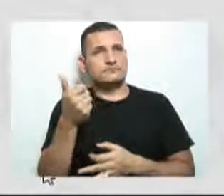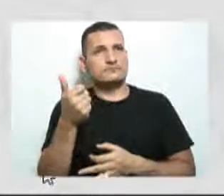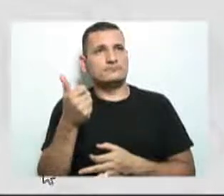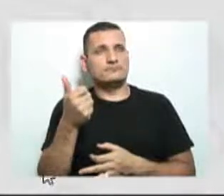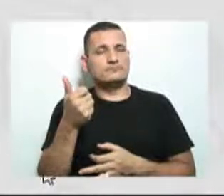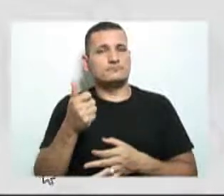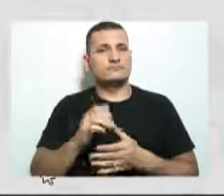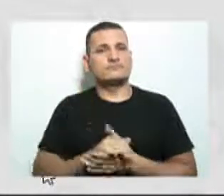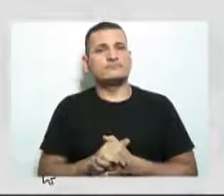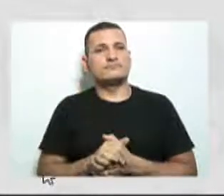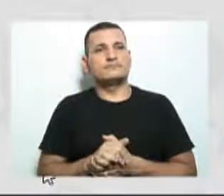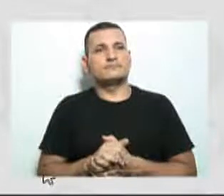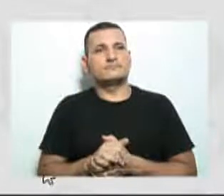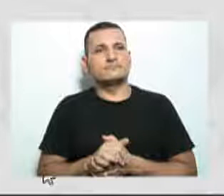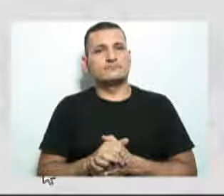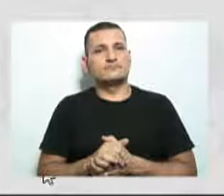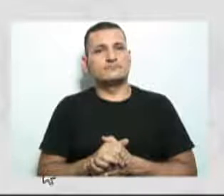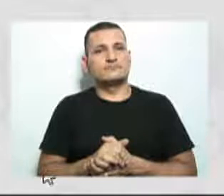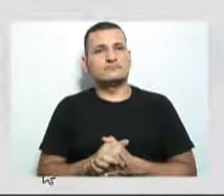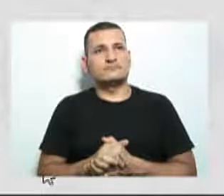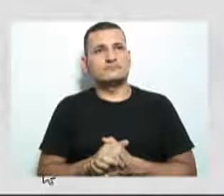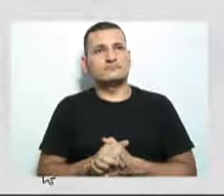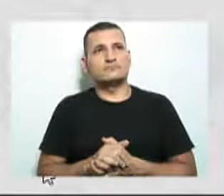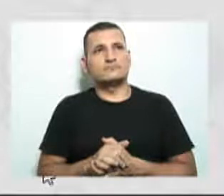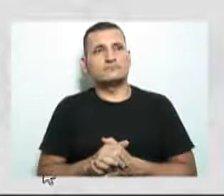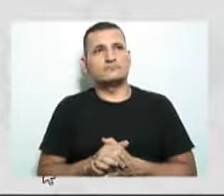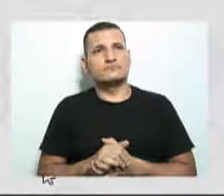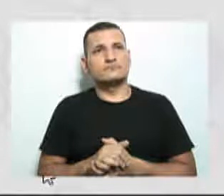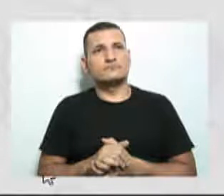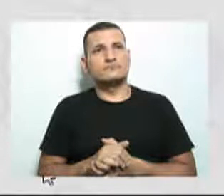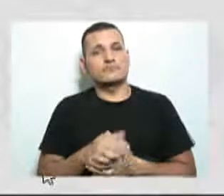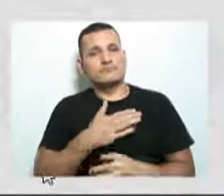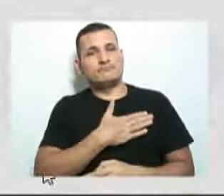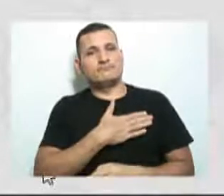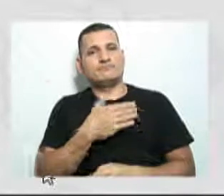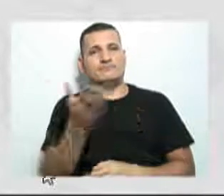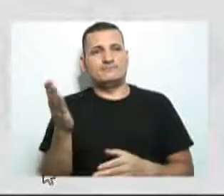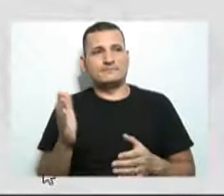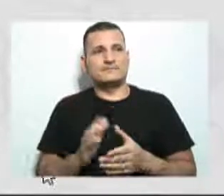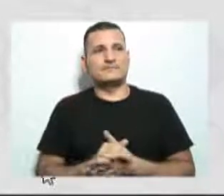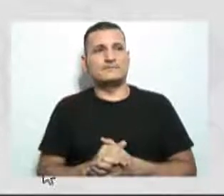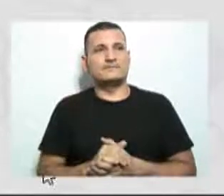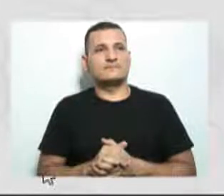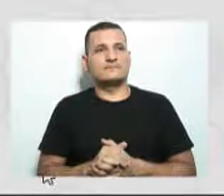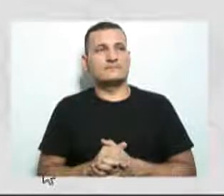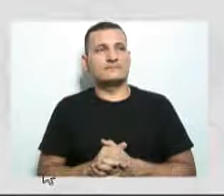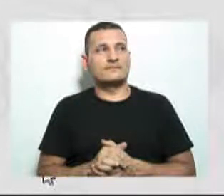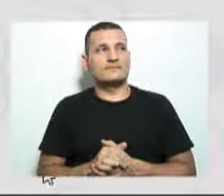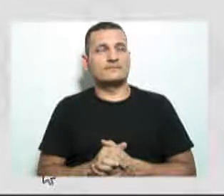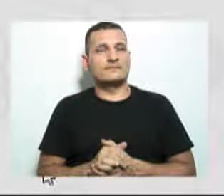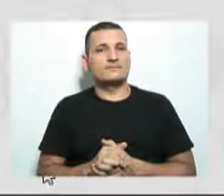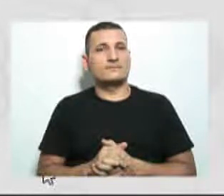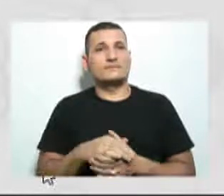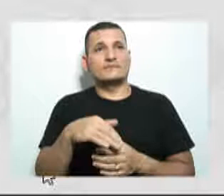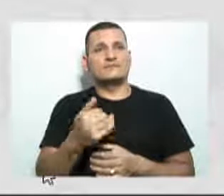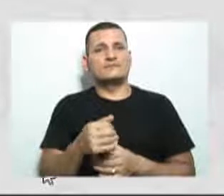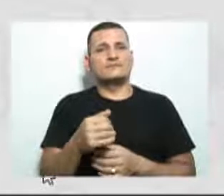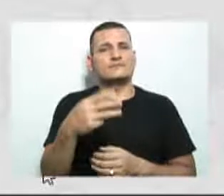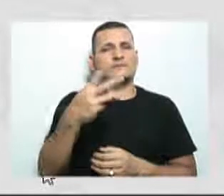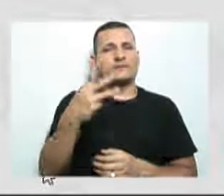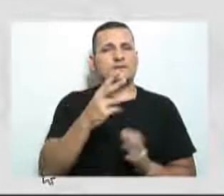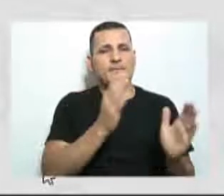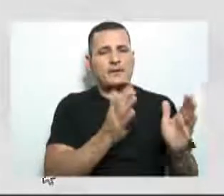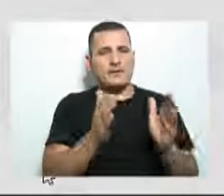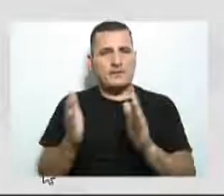aprendendo. Obrigado, professor. Obrigado, professor. Pois é, tá aprendendo. Gosto de vocês, hein? Gosto de você. Vamos lá. Estas 3 etapas precisam sempre